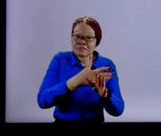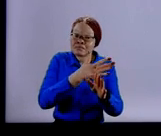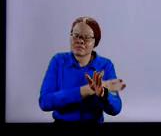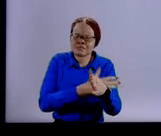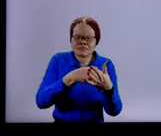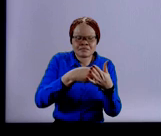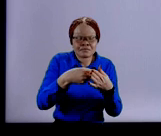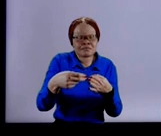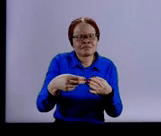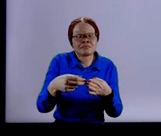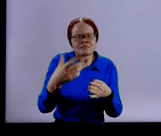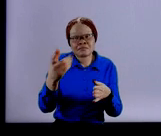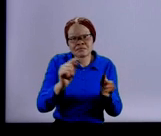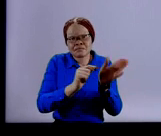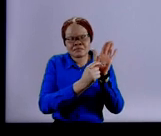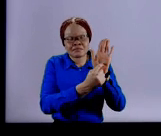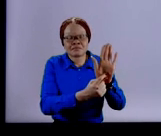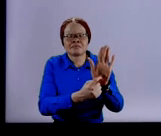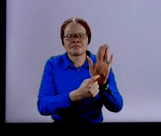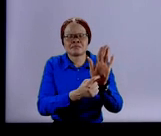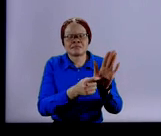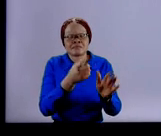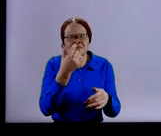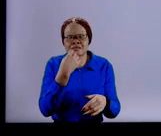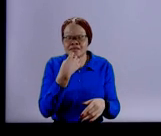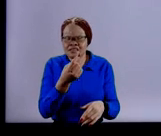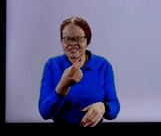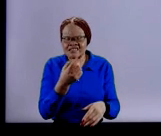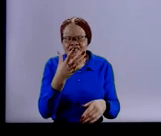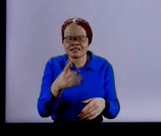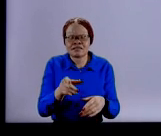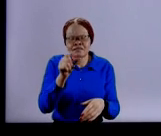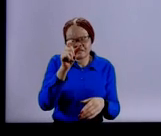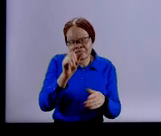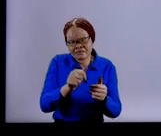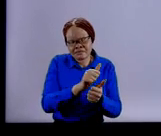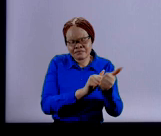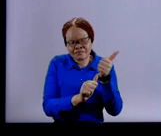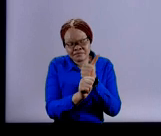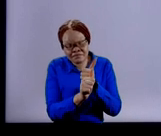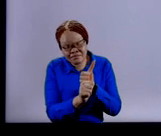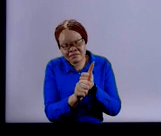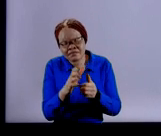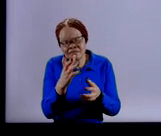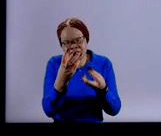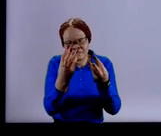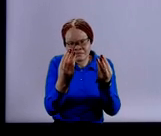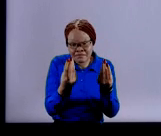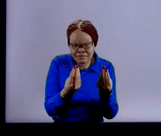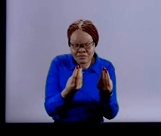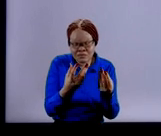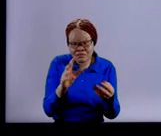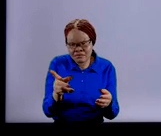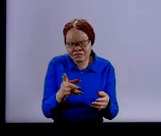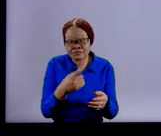emprega-se antes do nome para indicar que se trata de um representante de uma dada